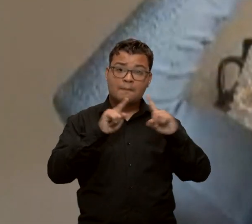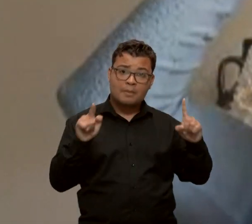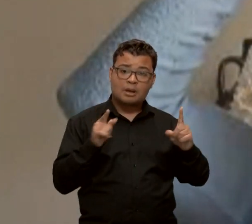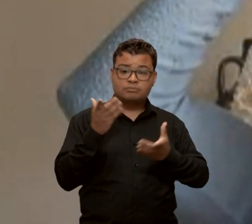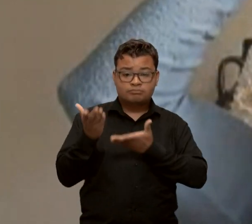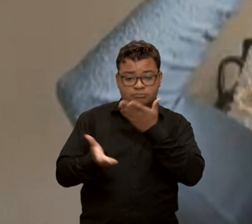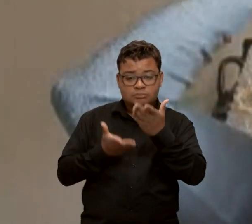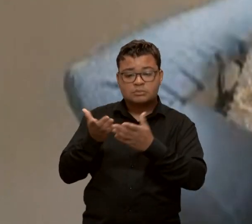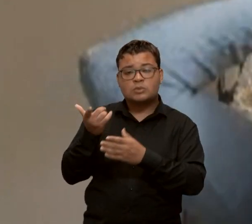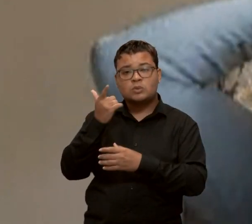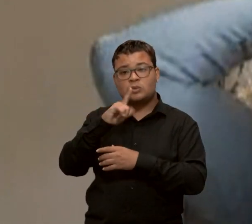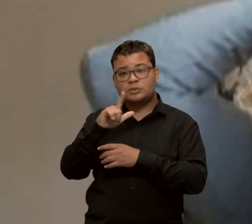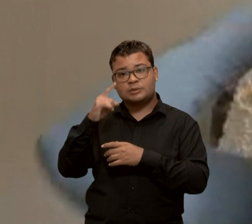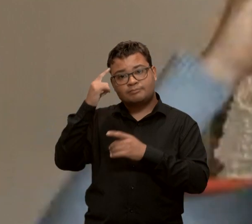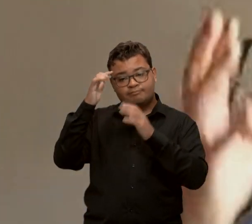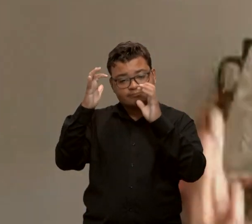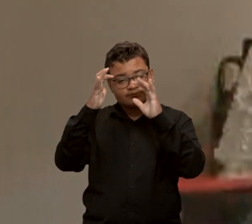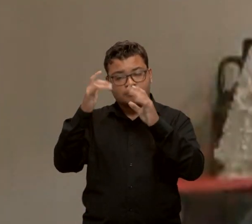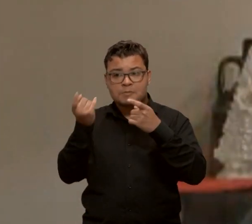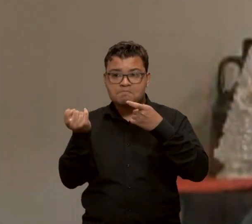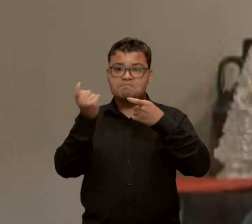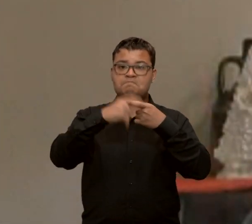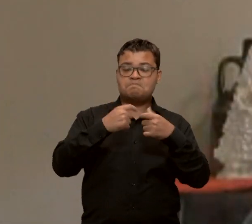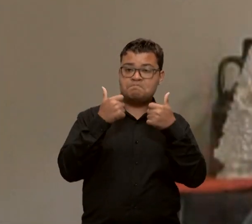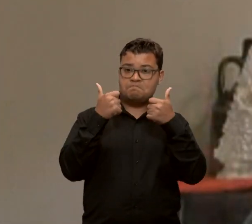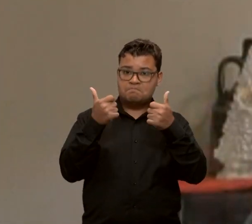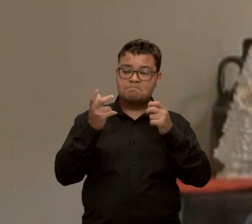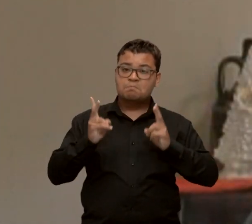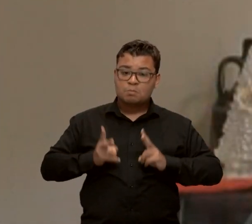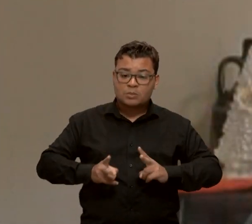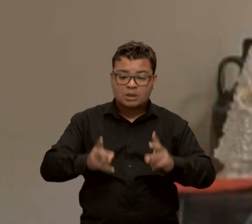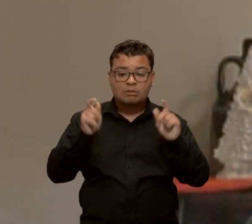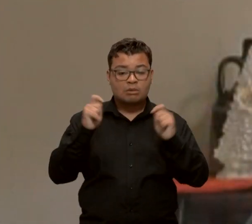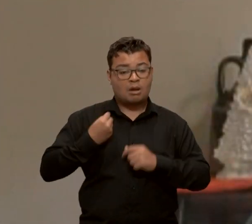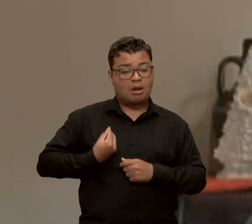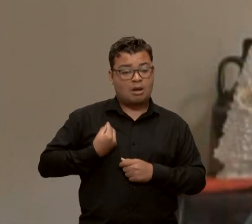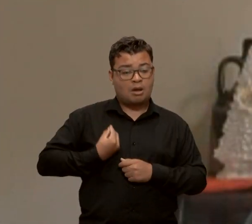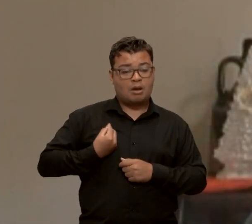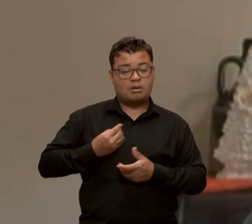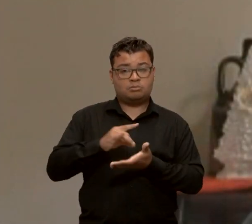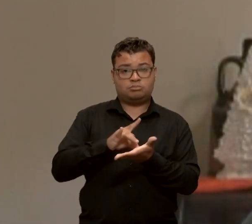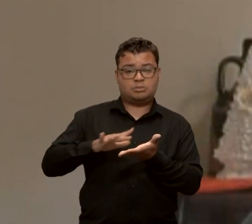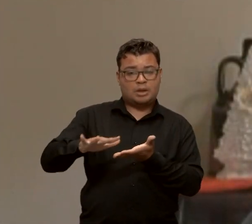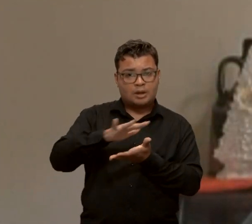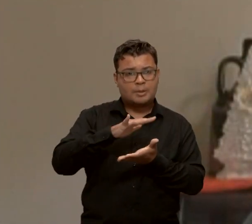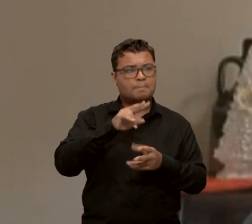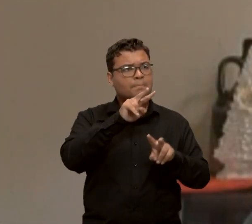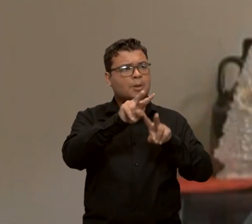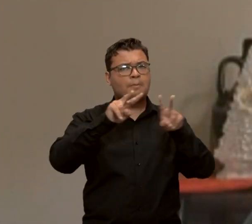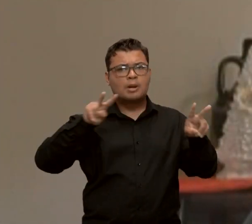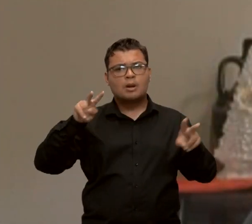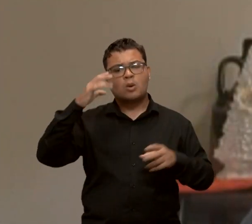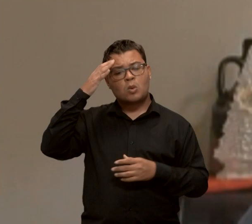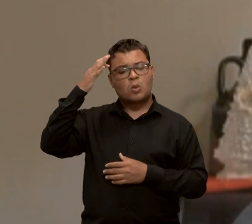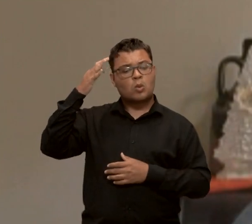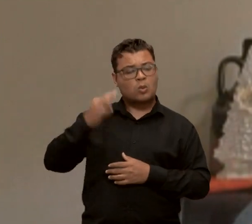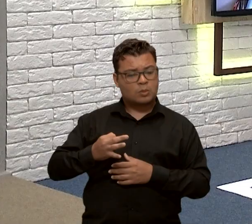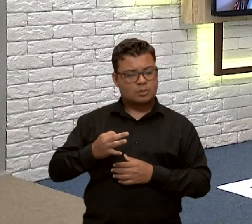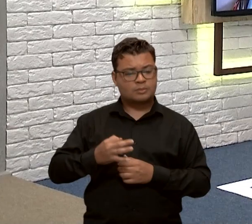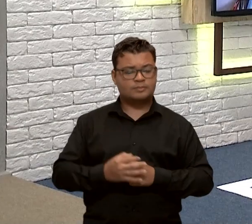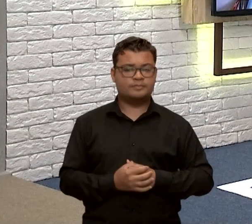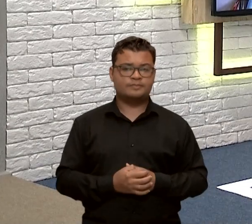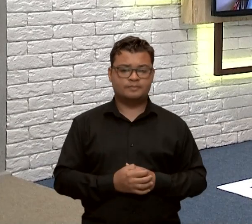reabilitar esse cérebro para que ele continue presente no aqui e agora, compreendendo, né, o nosso calendário, por